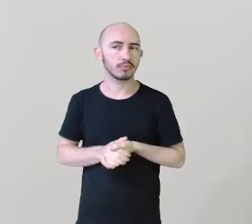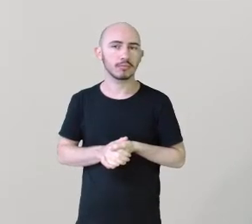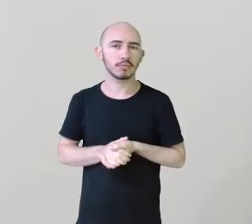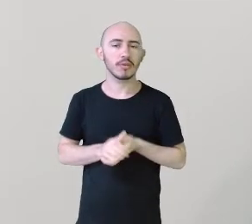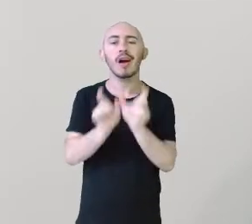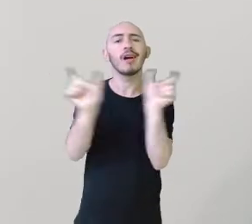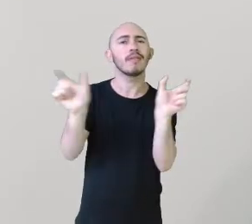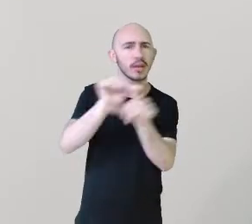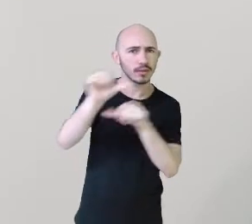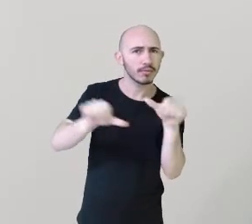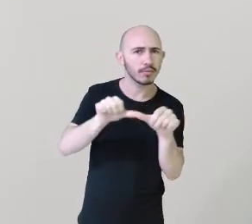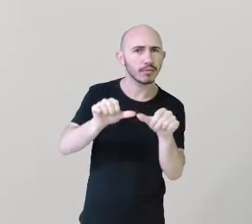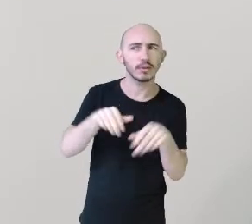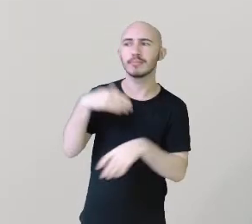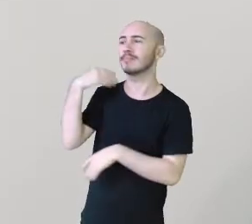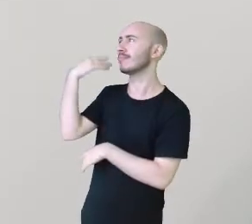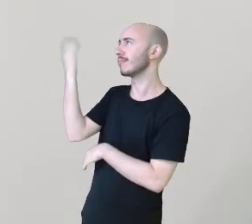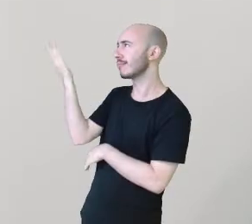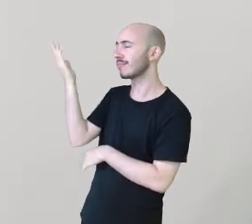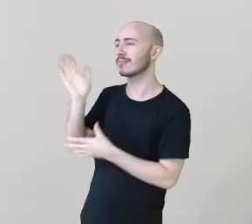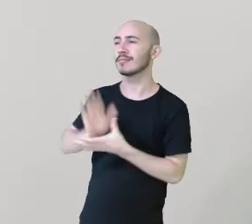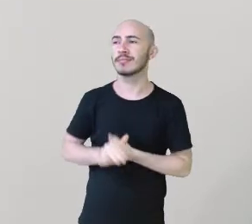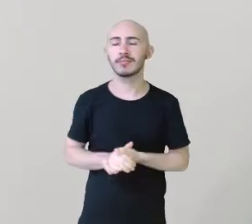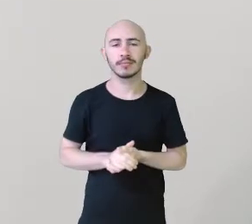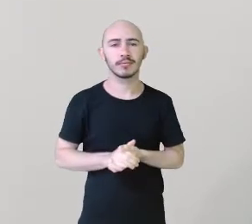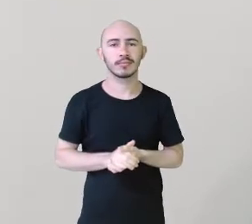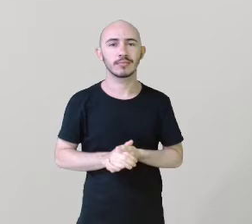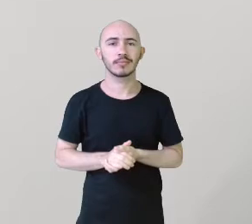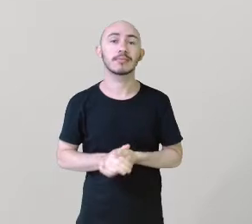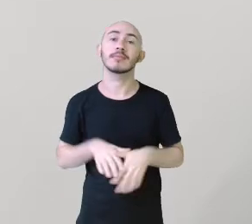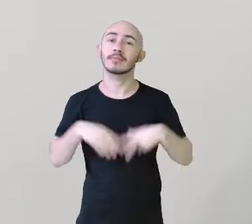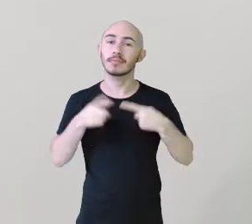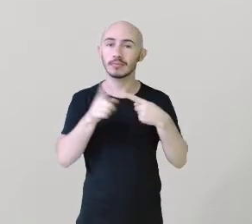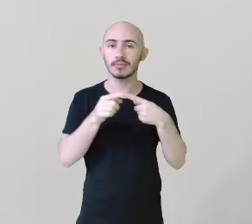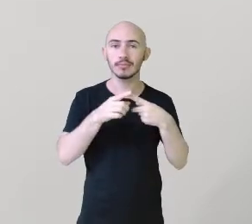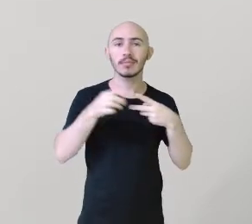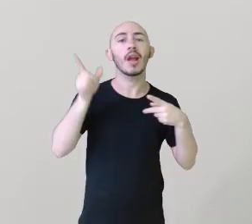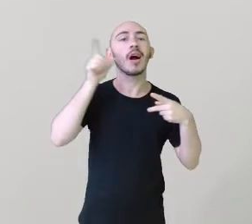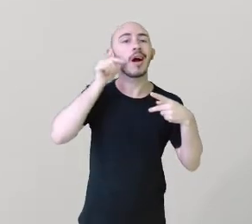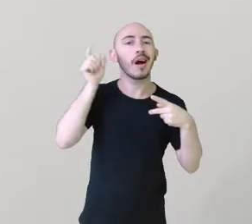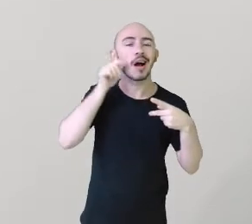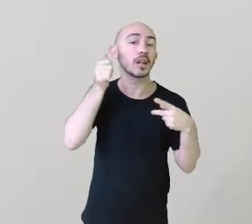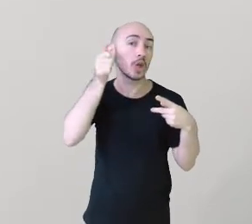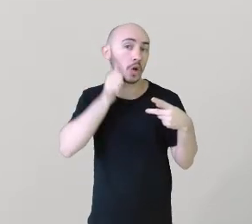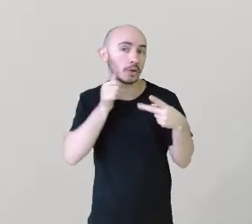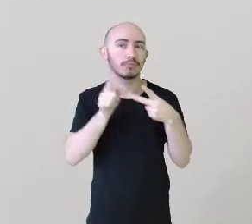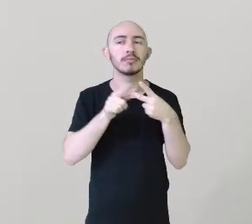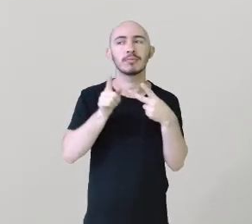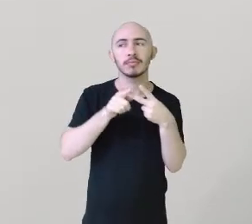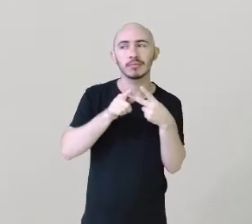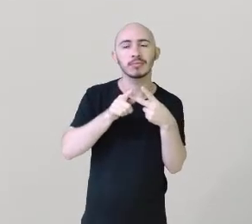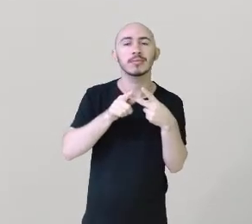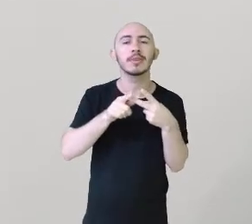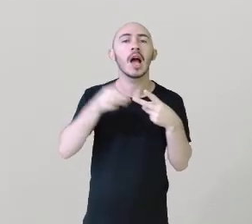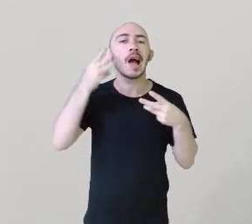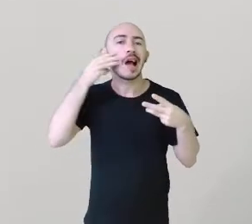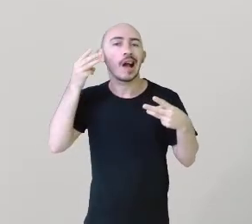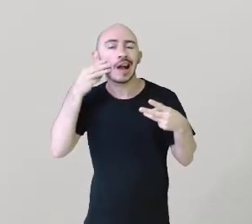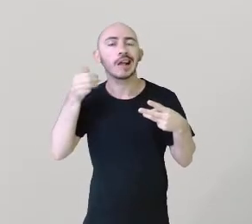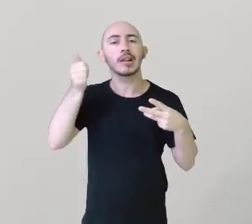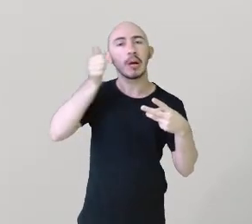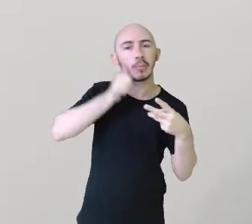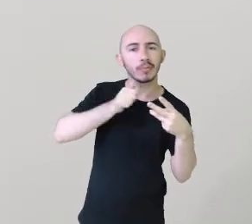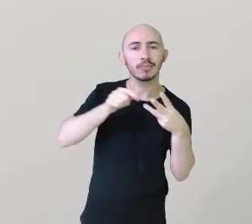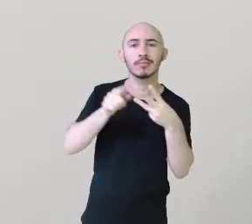frase? Iria ficar deste jeito: a ratinha, a gata e a galinha. Então veja que eu